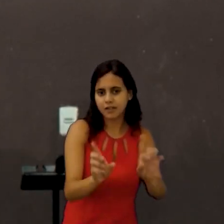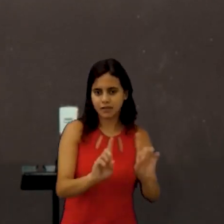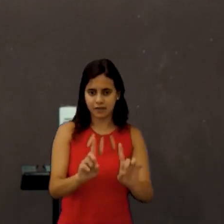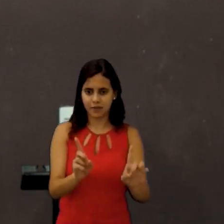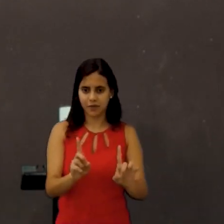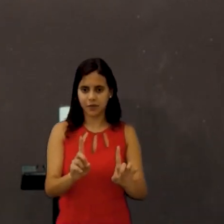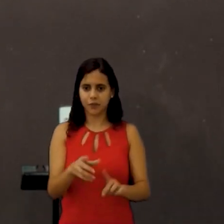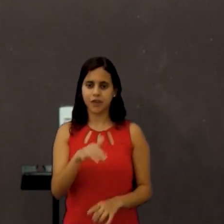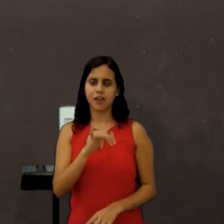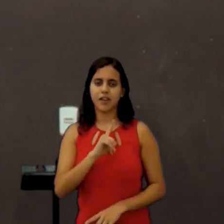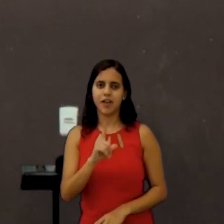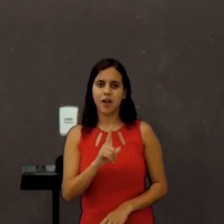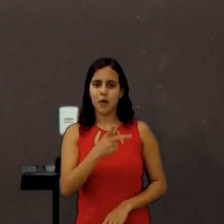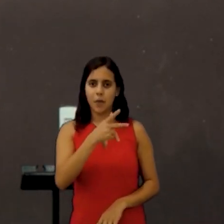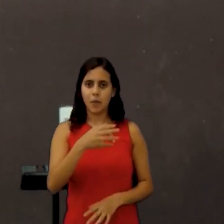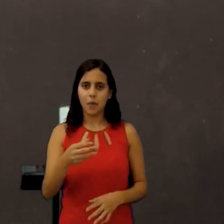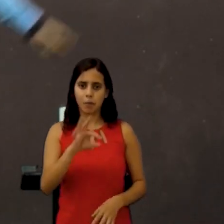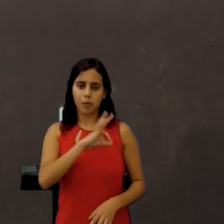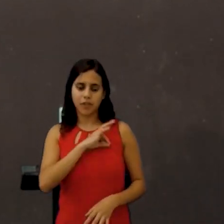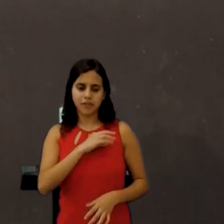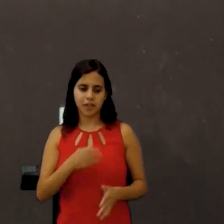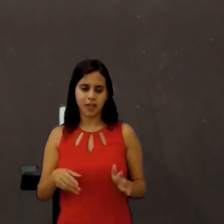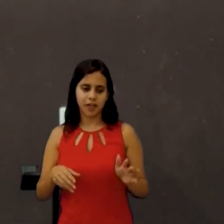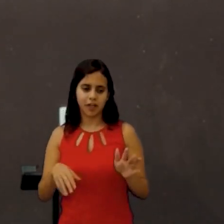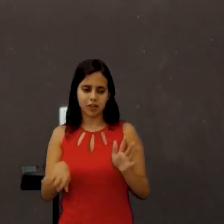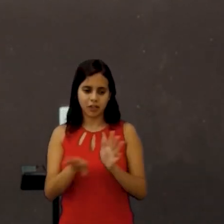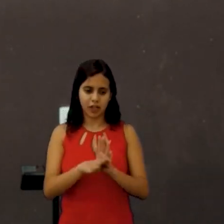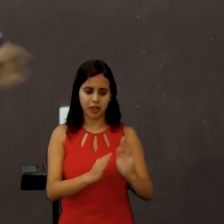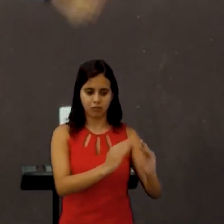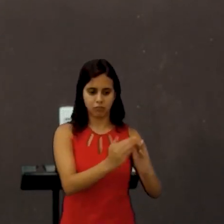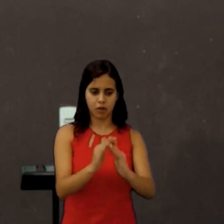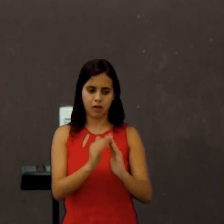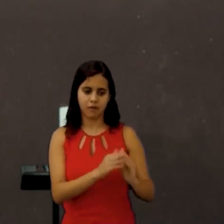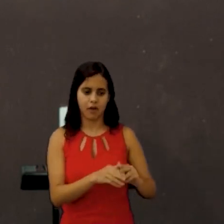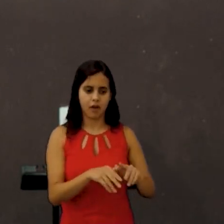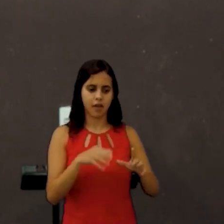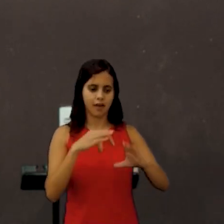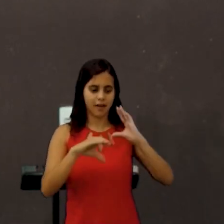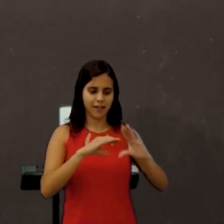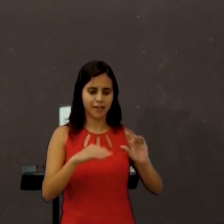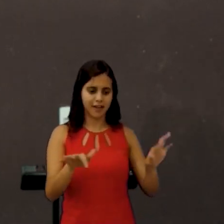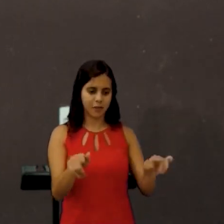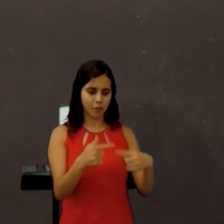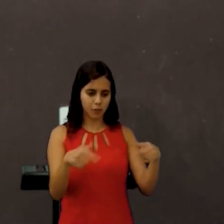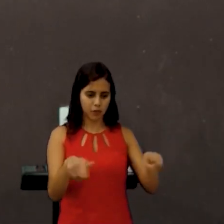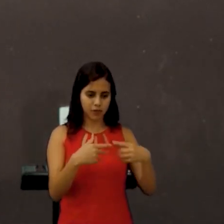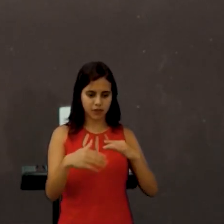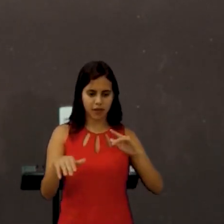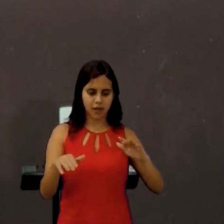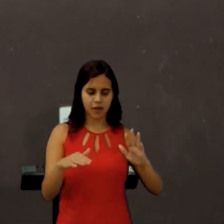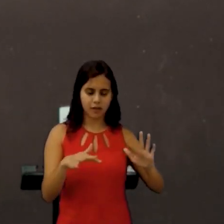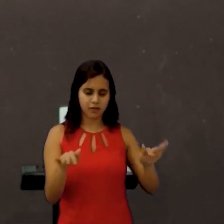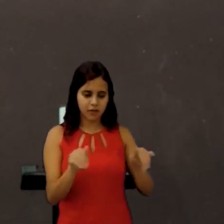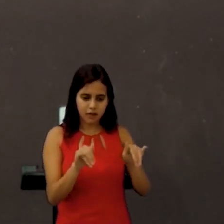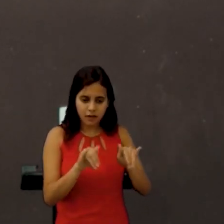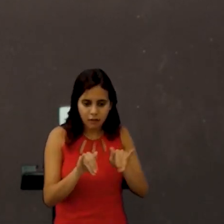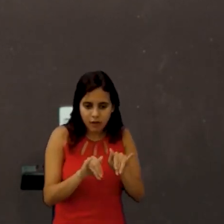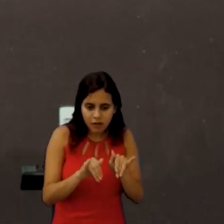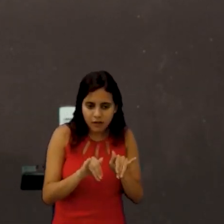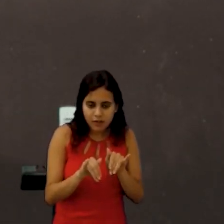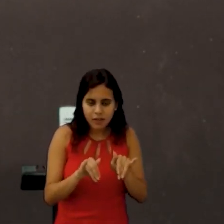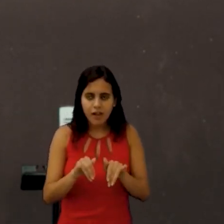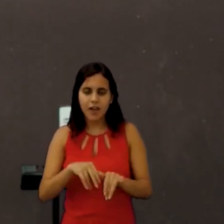jogando livros. Oh, we are the world, we are the children. E um carro de som, e as flores caindo